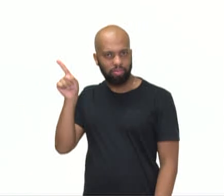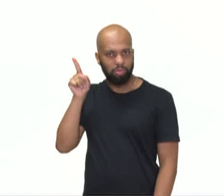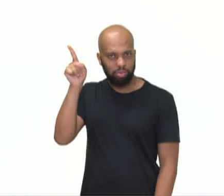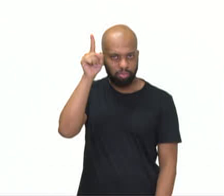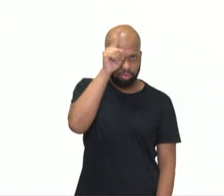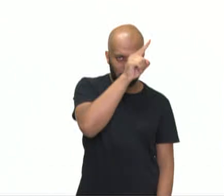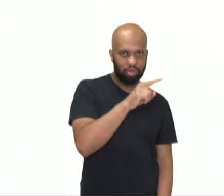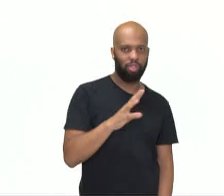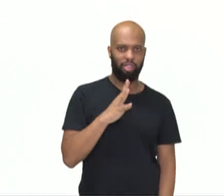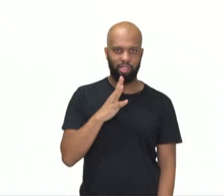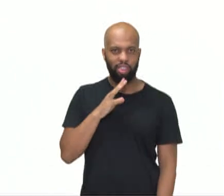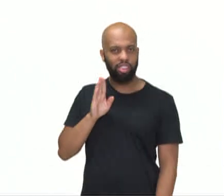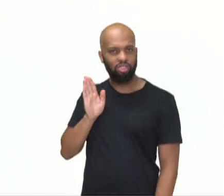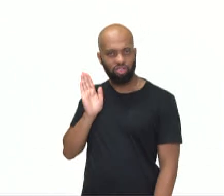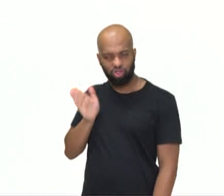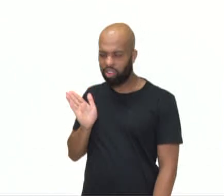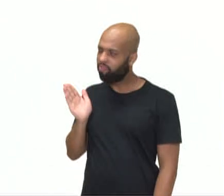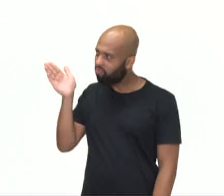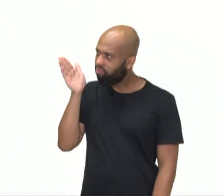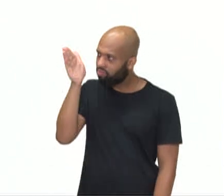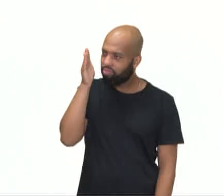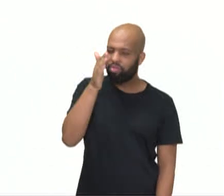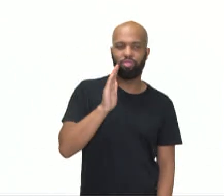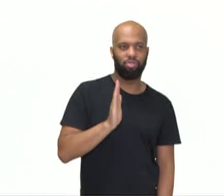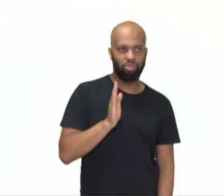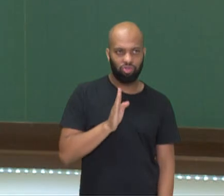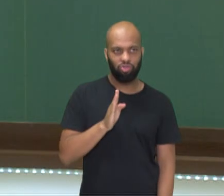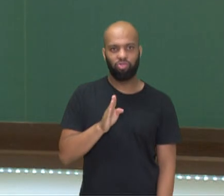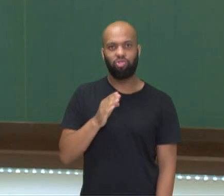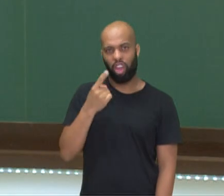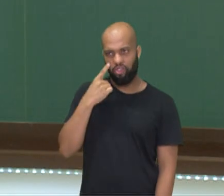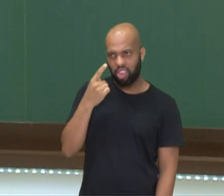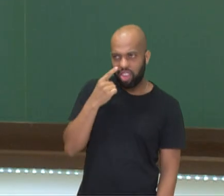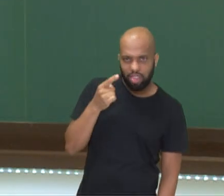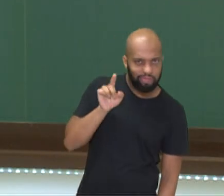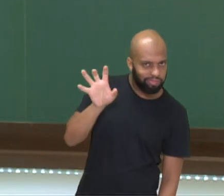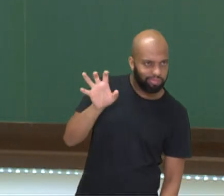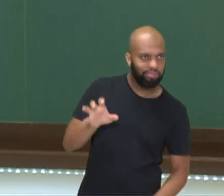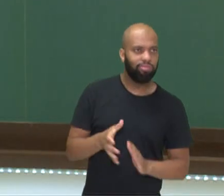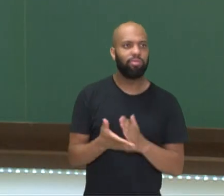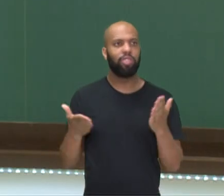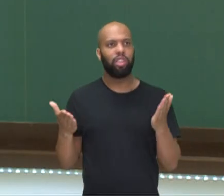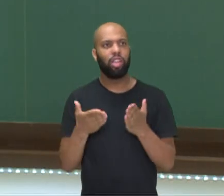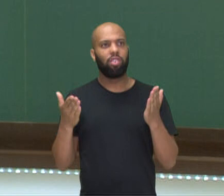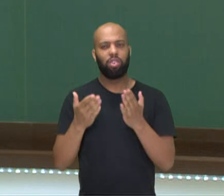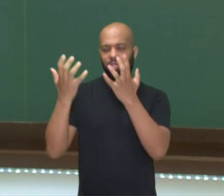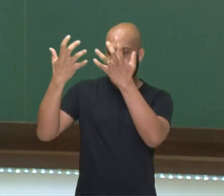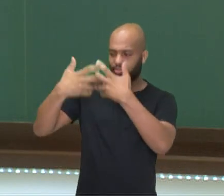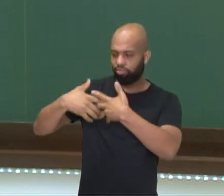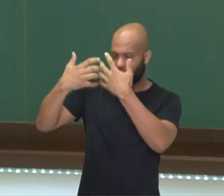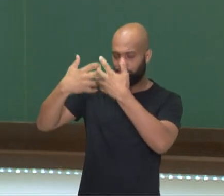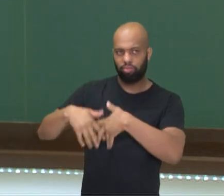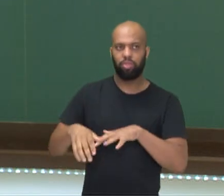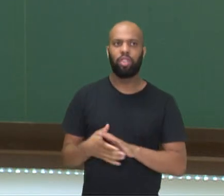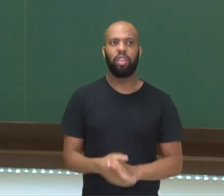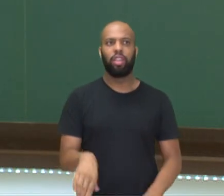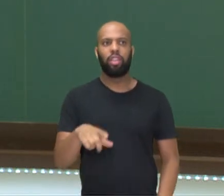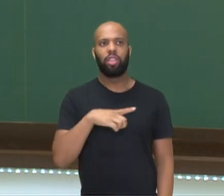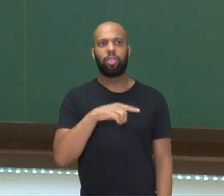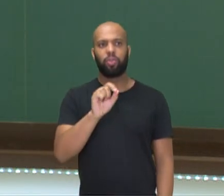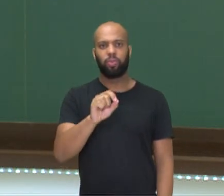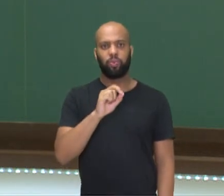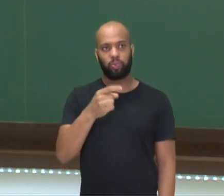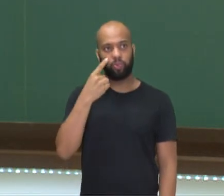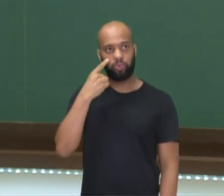E aí, será que vocês já conhecem ou já ouviram falar? Vamos a reflexionar. Nós temos aqui, ó,